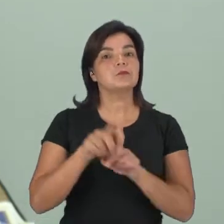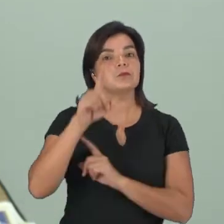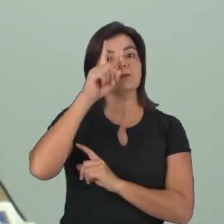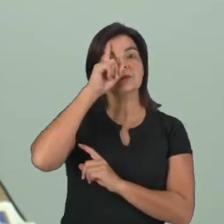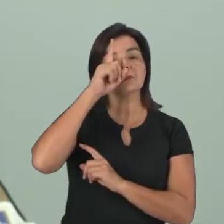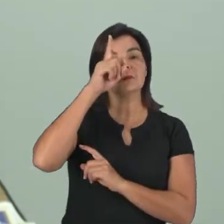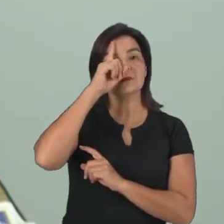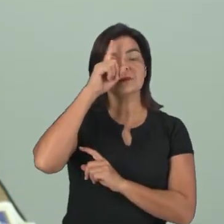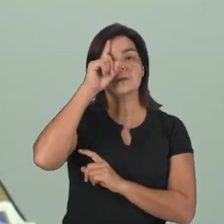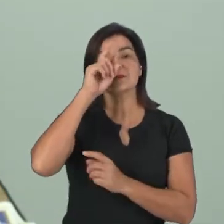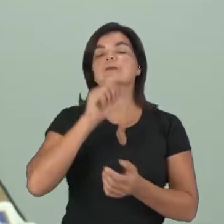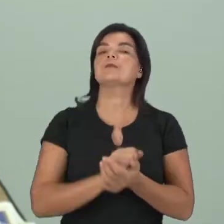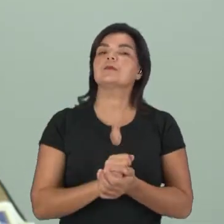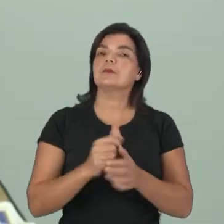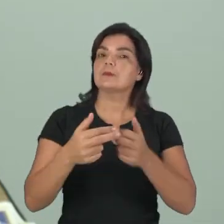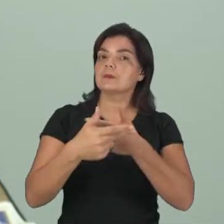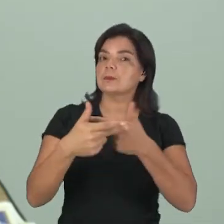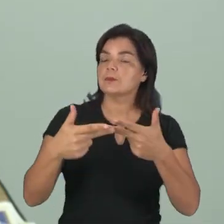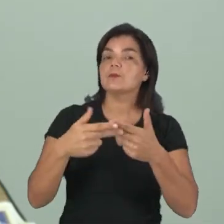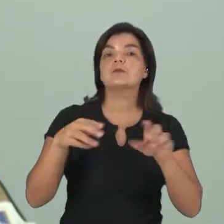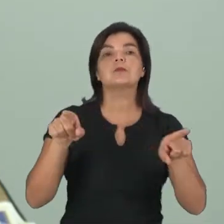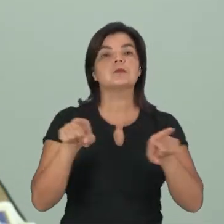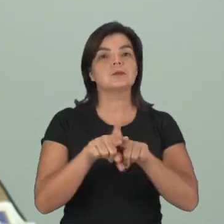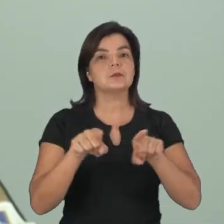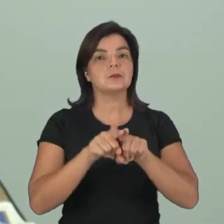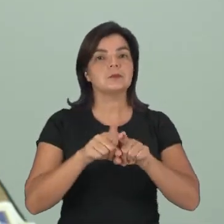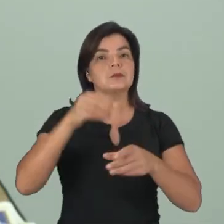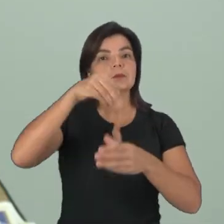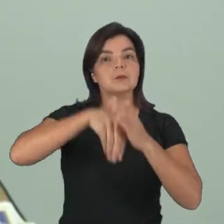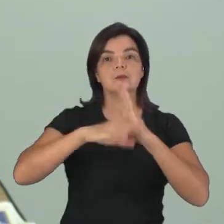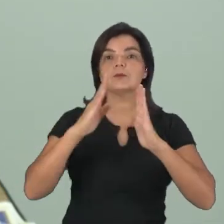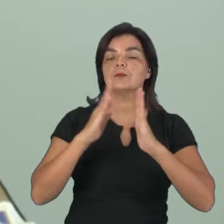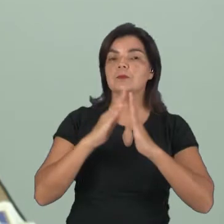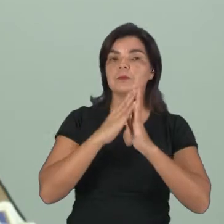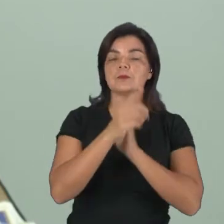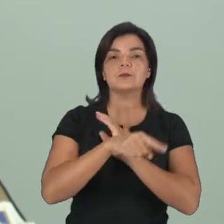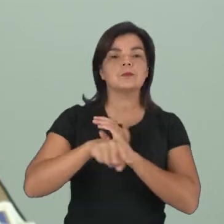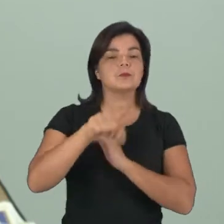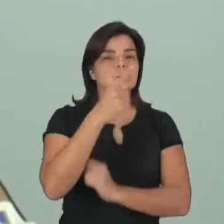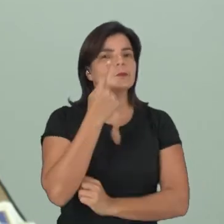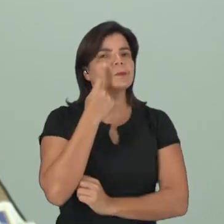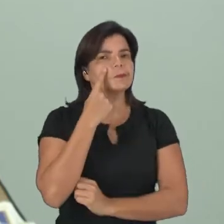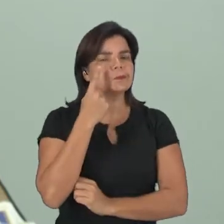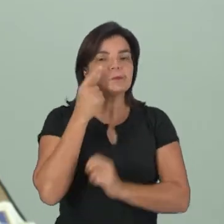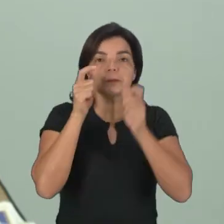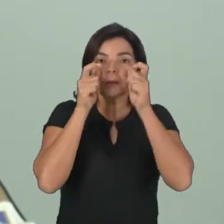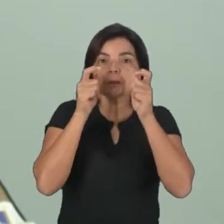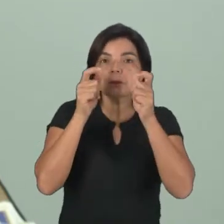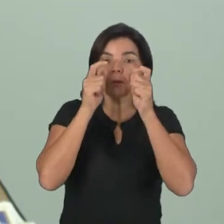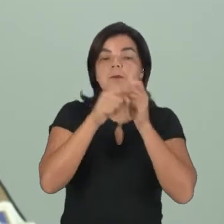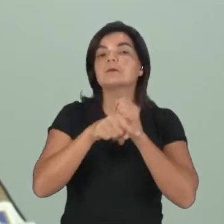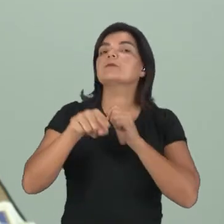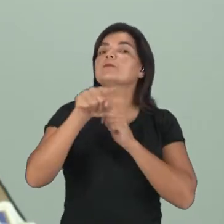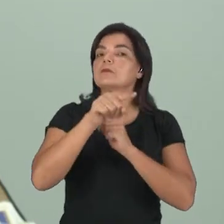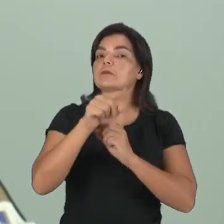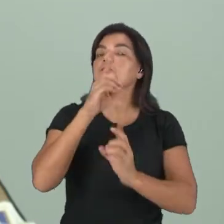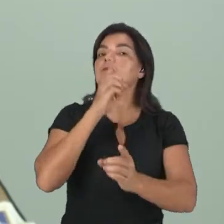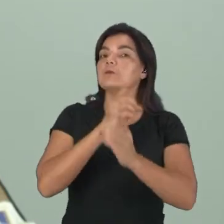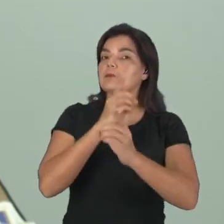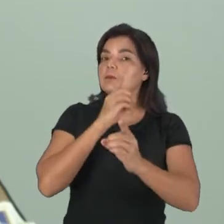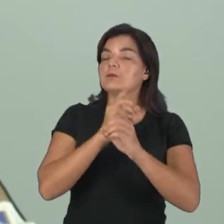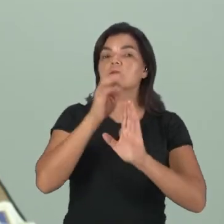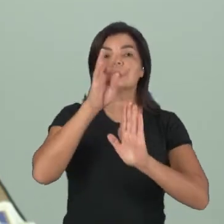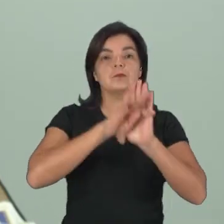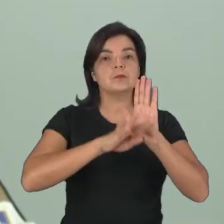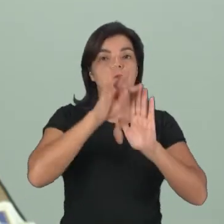nosso dia a dia nos nossos afazeres até mesmo na nossa casa se você olhar com bastante atenção você vai encontrar